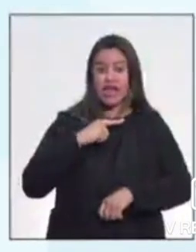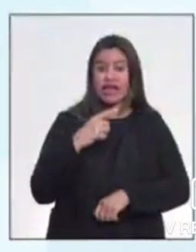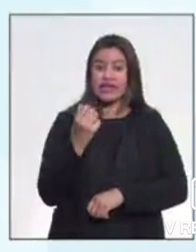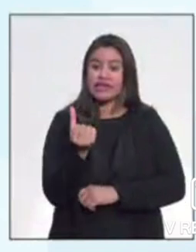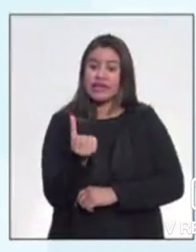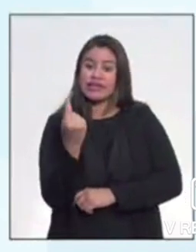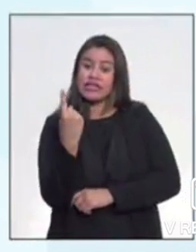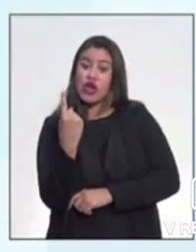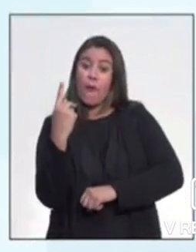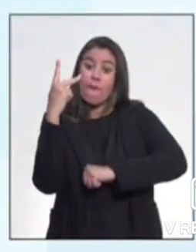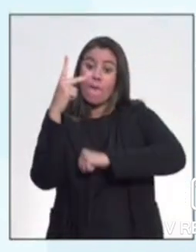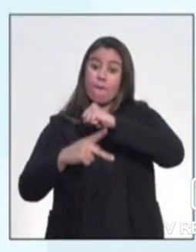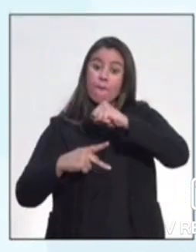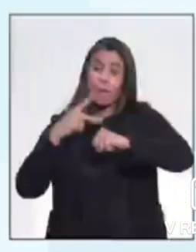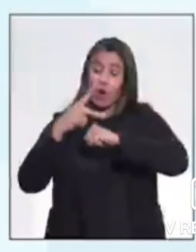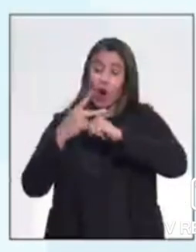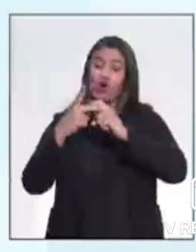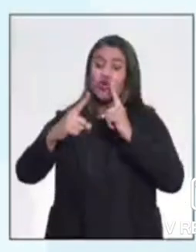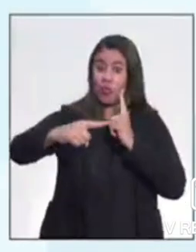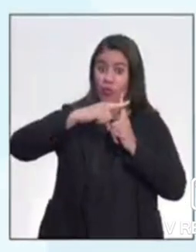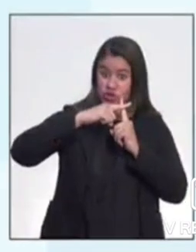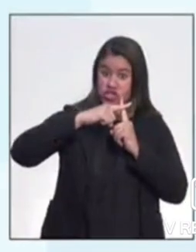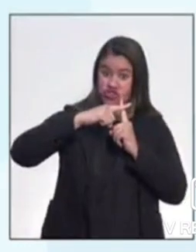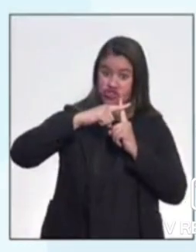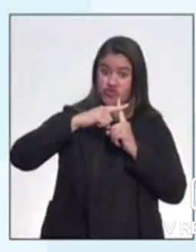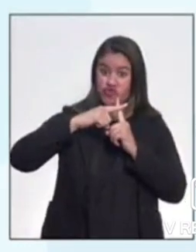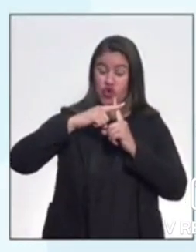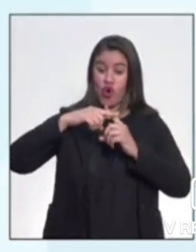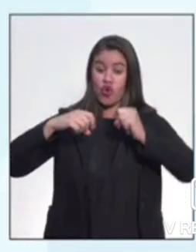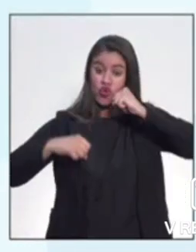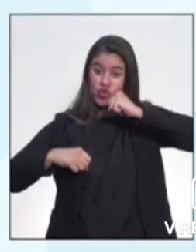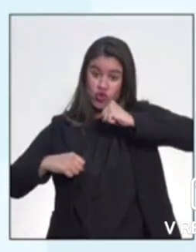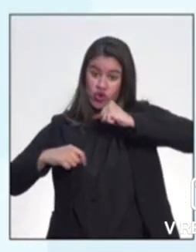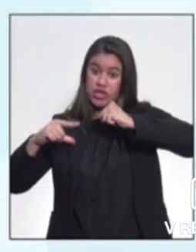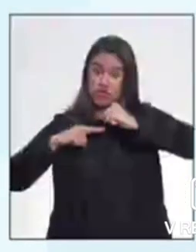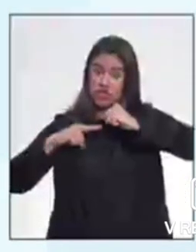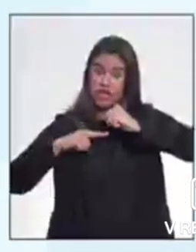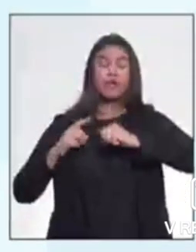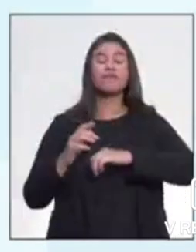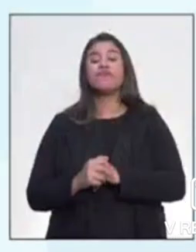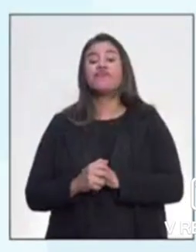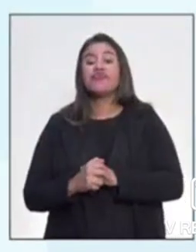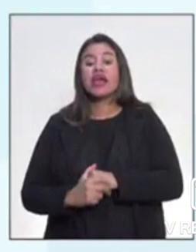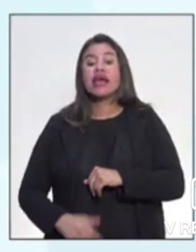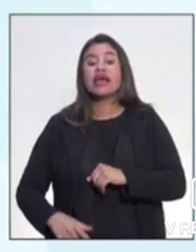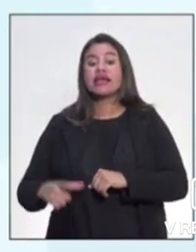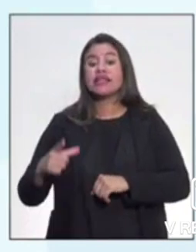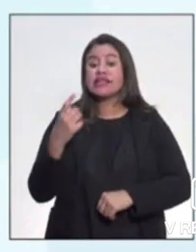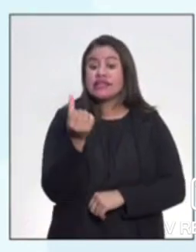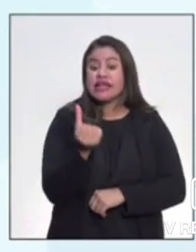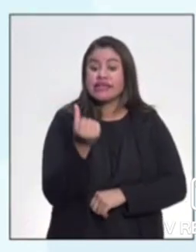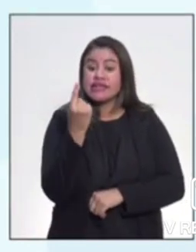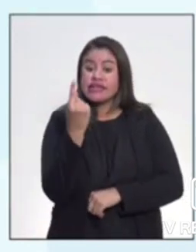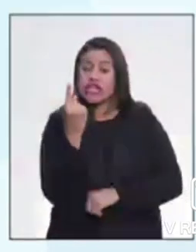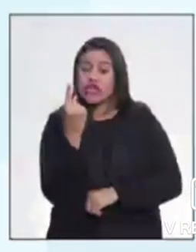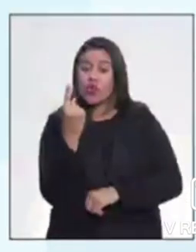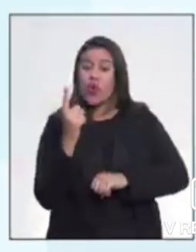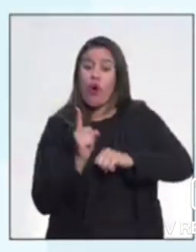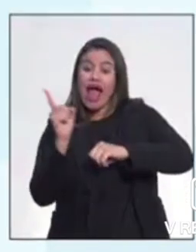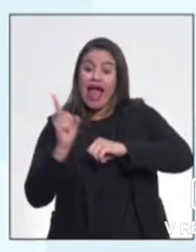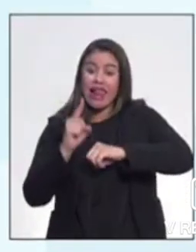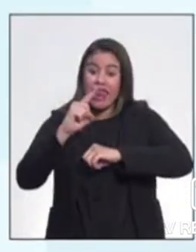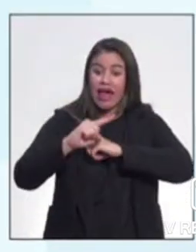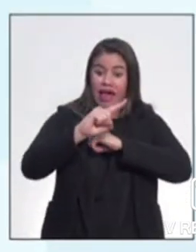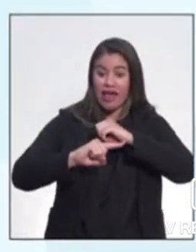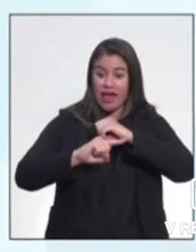o próton? É a carga positiva que está no núcleo. E possui 61 elétrons. O que é 61